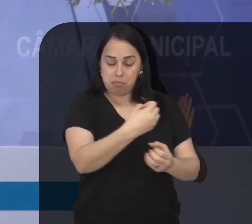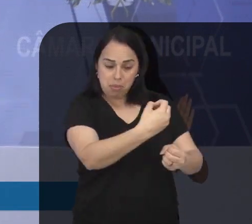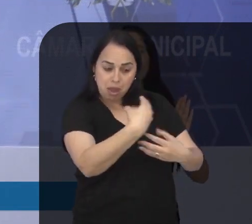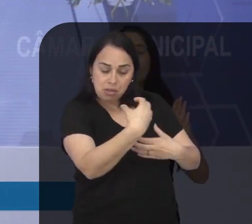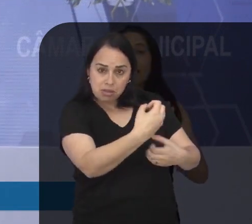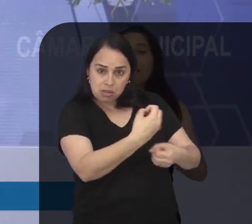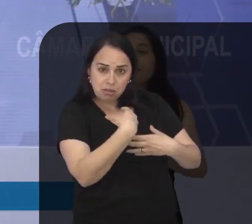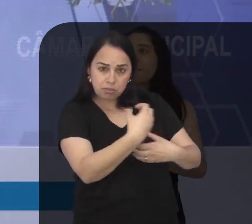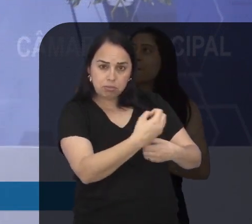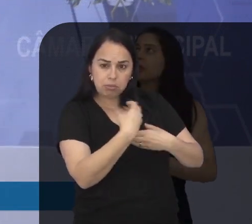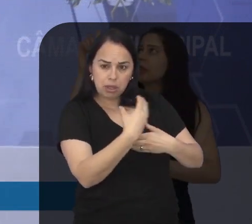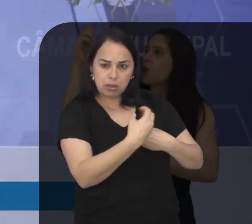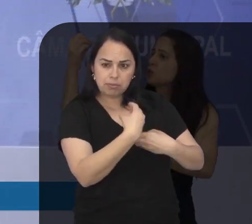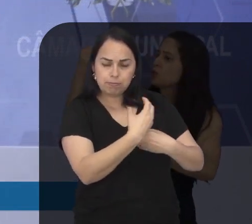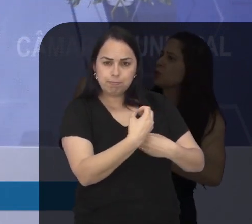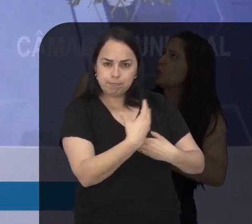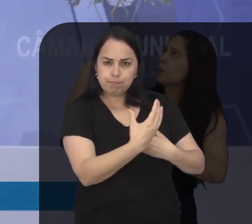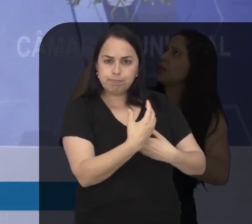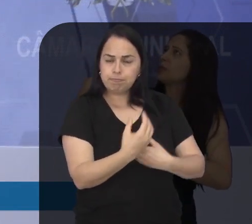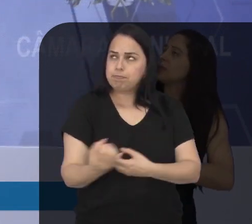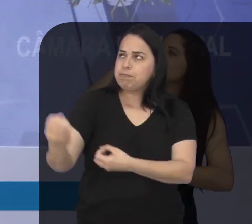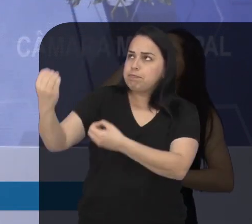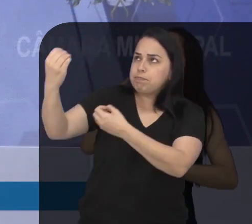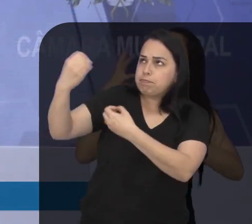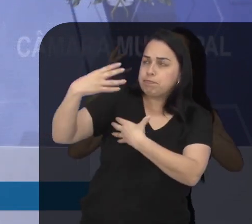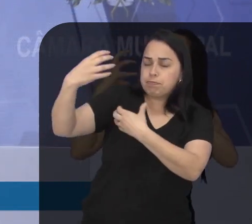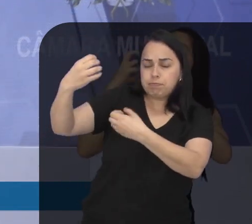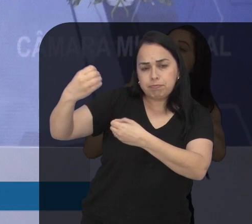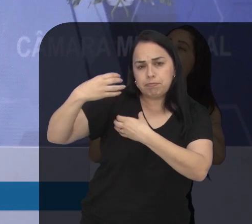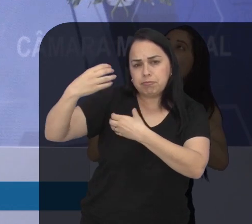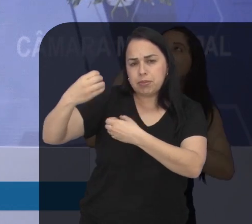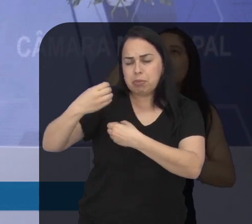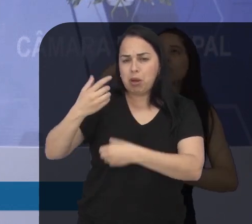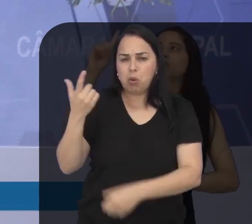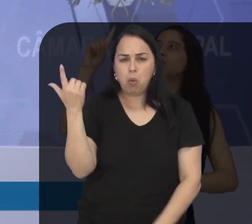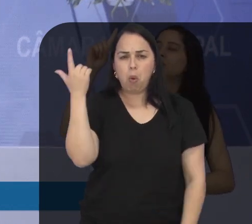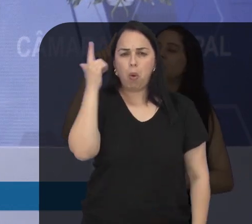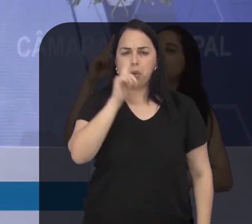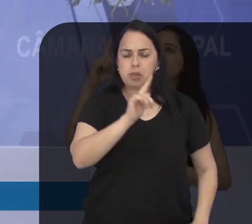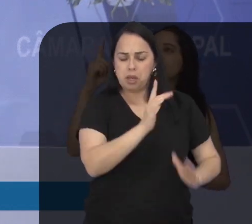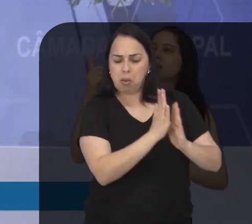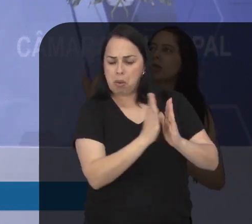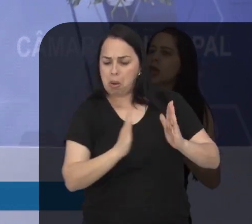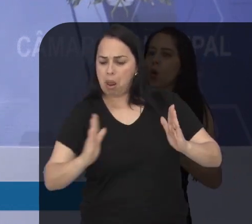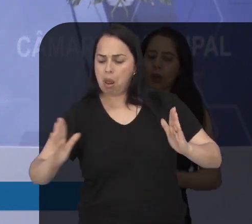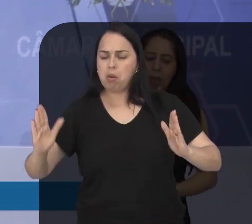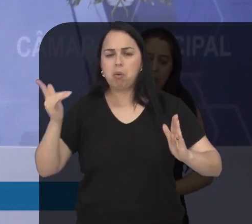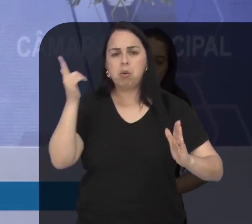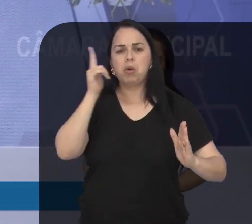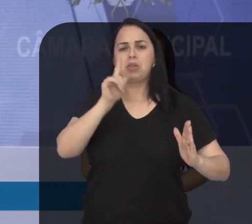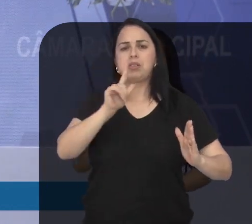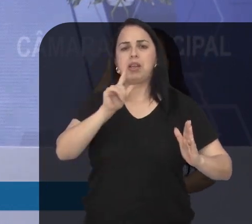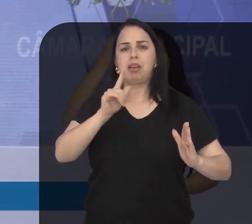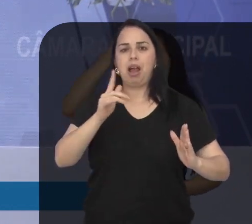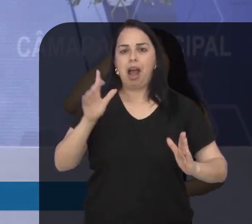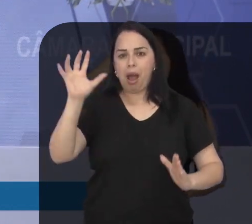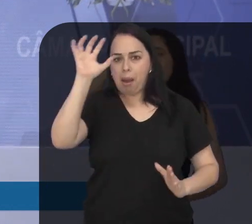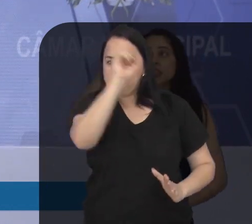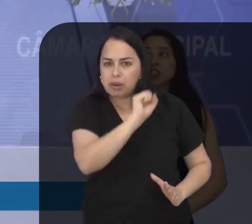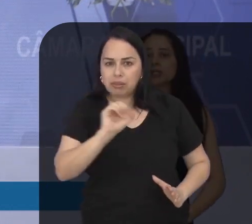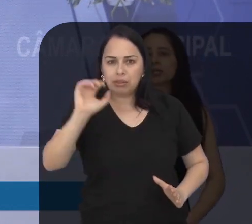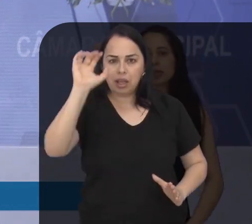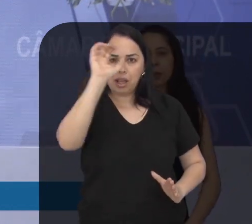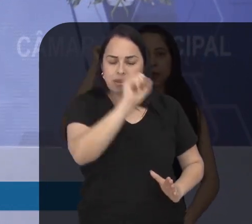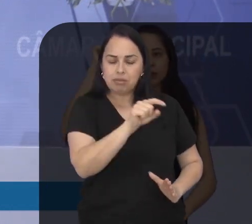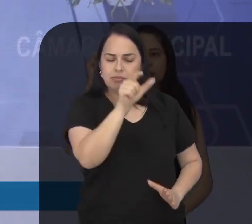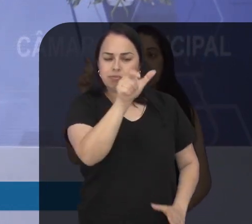a contar os meus dias até que eu alcance um coração sábio. Conrado é uma referência de homem